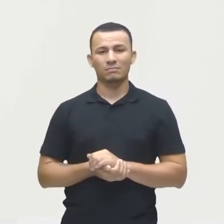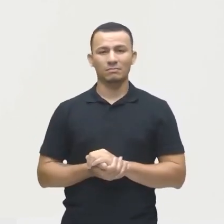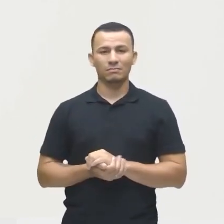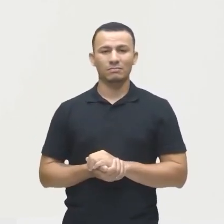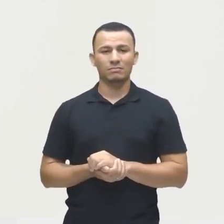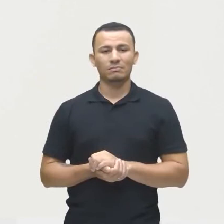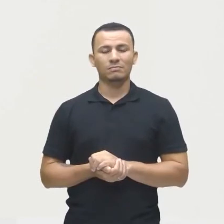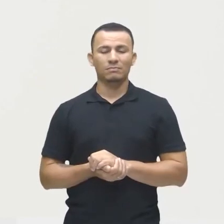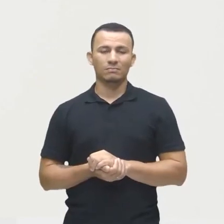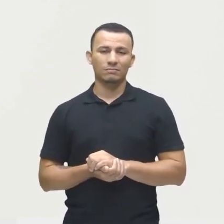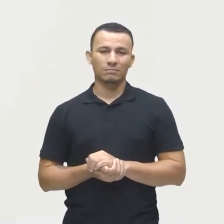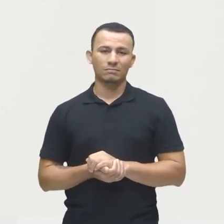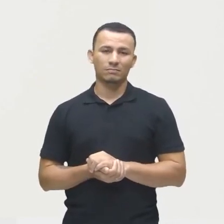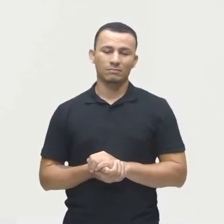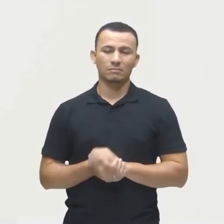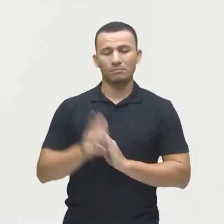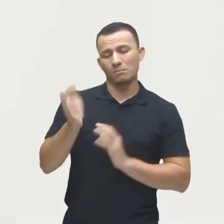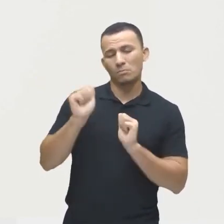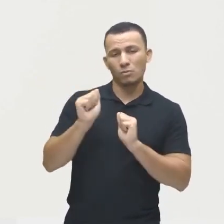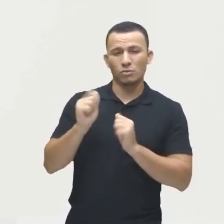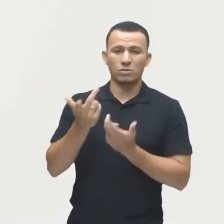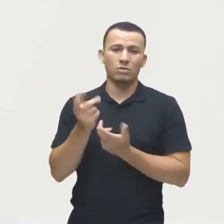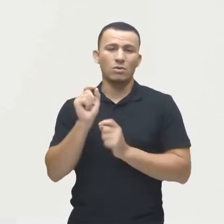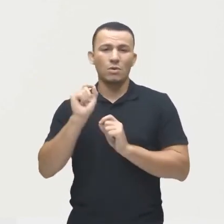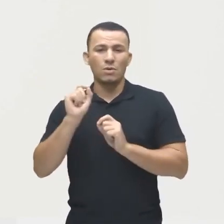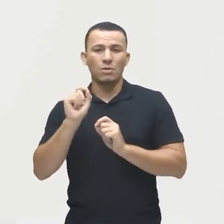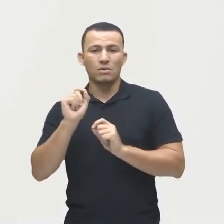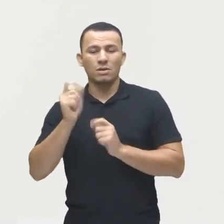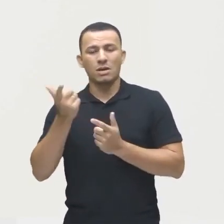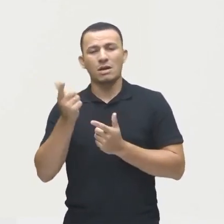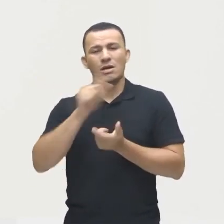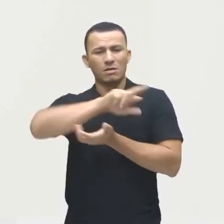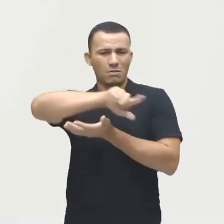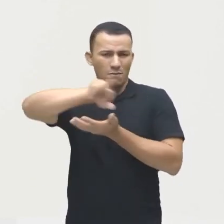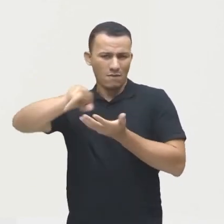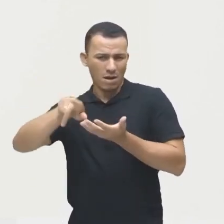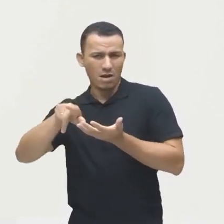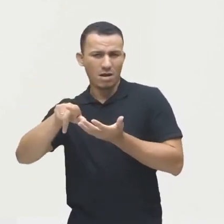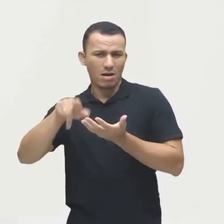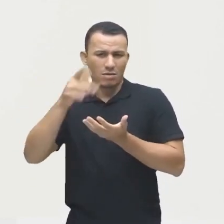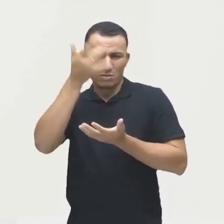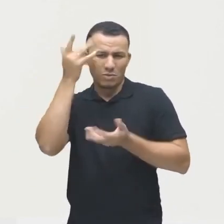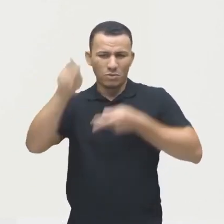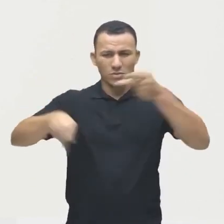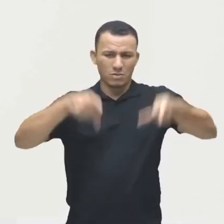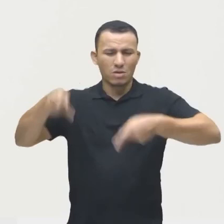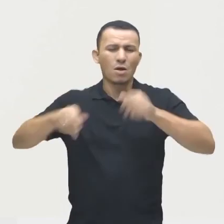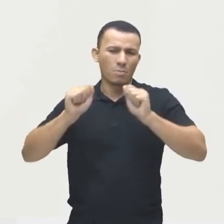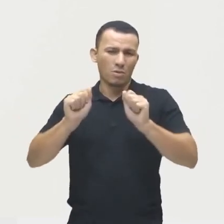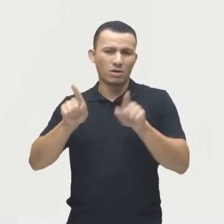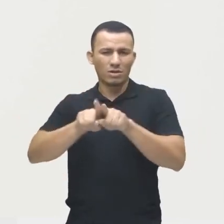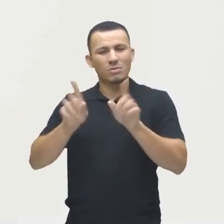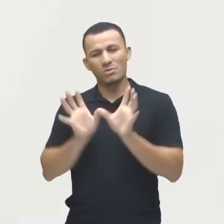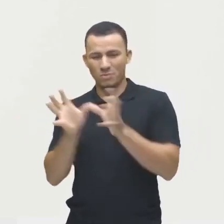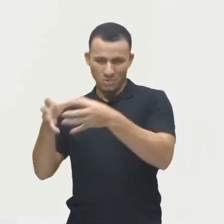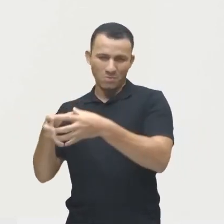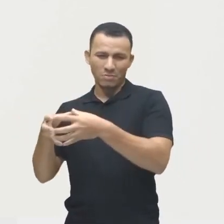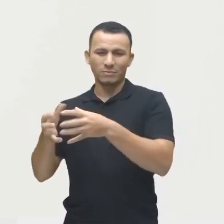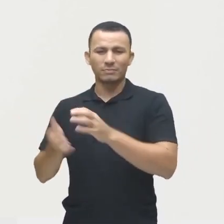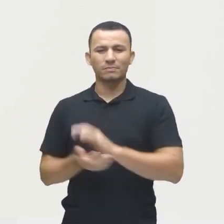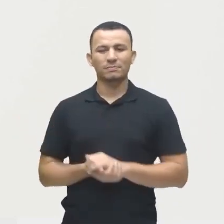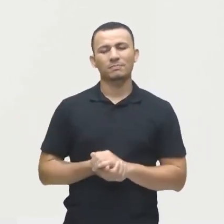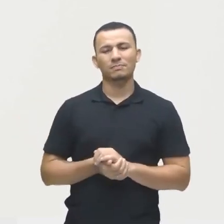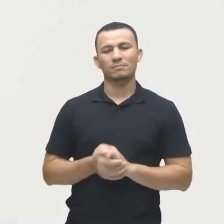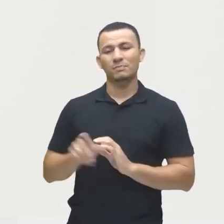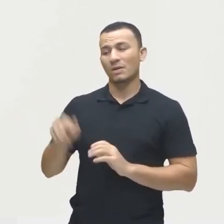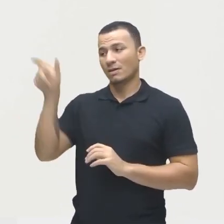ou aqueles, eu coloco no plural por conta dessa situação que podem ser vários receptores, né? A quem a